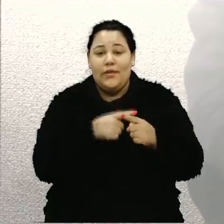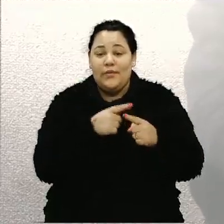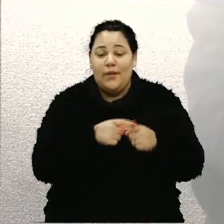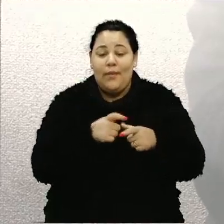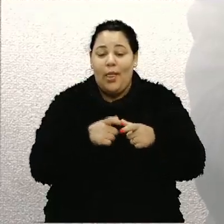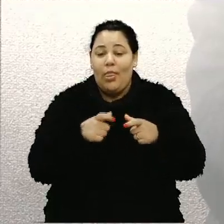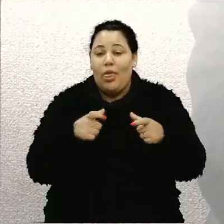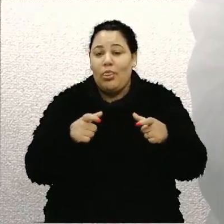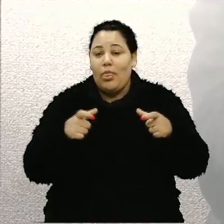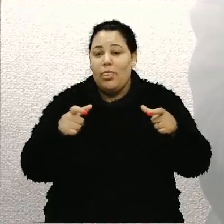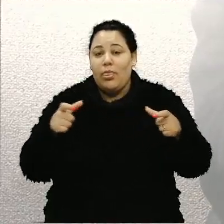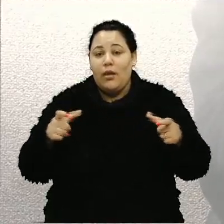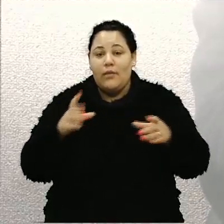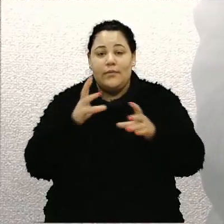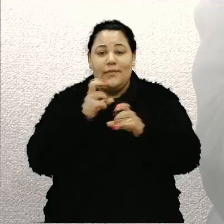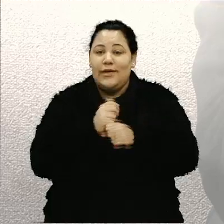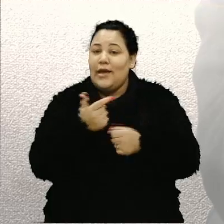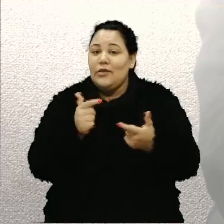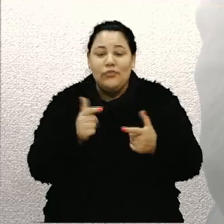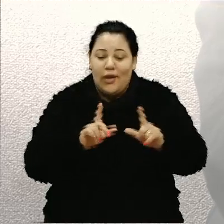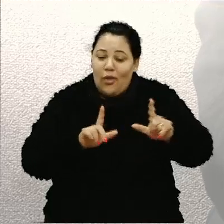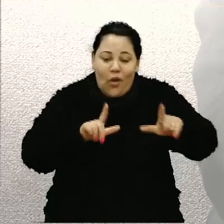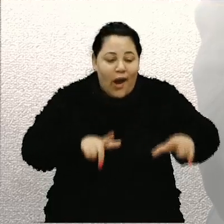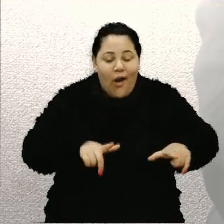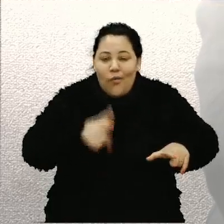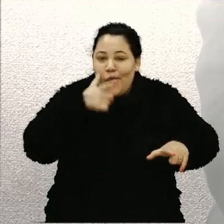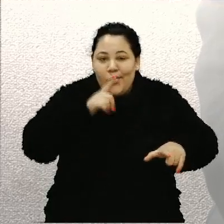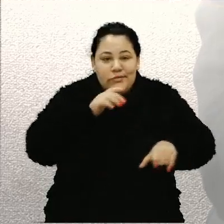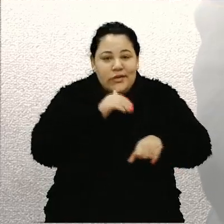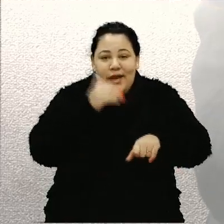não tem canil, gatil ou qualquer